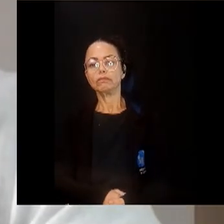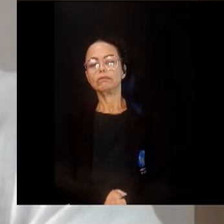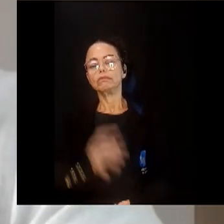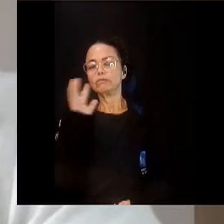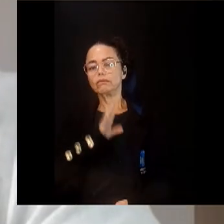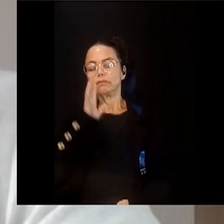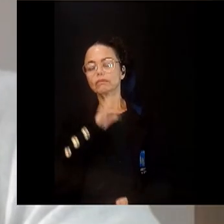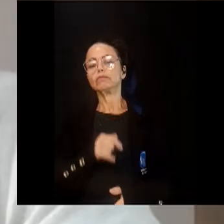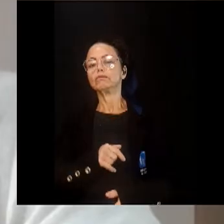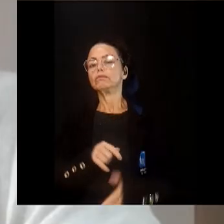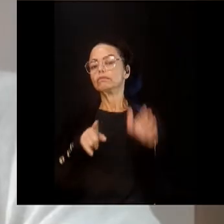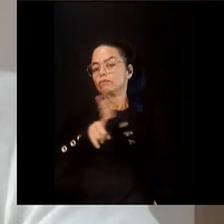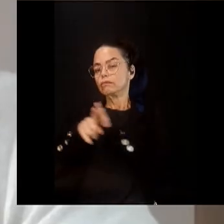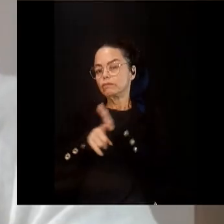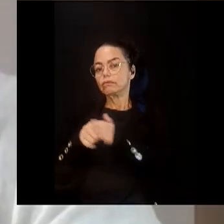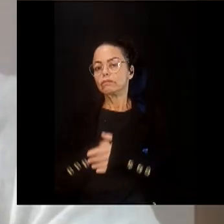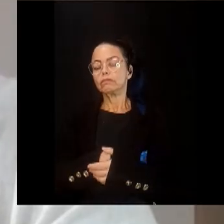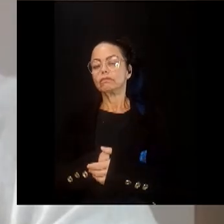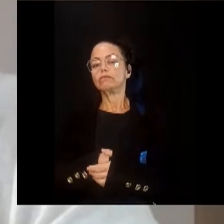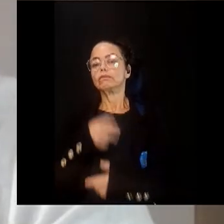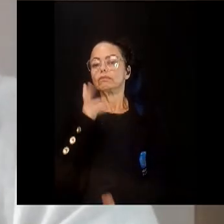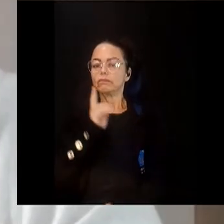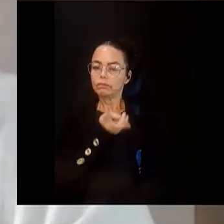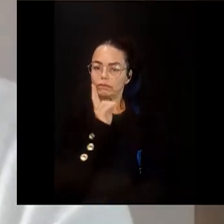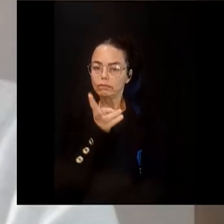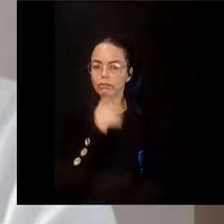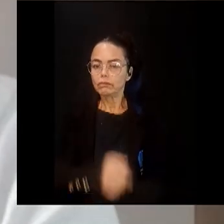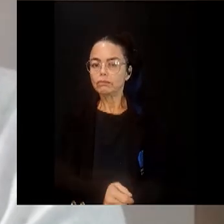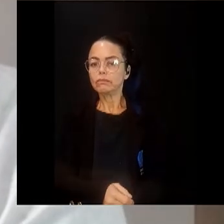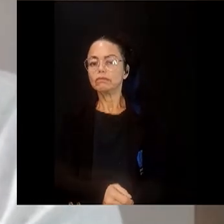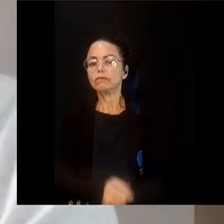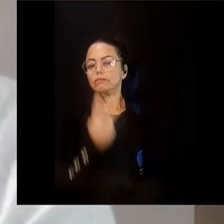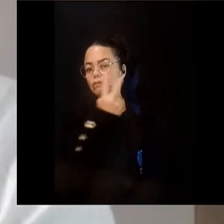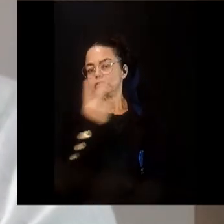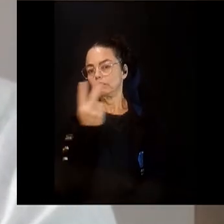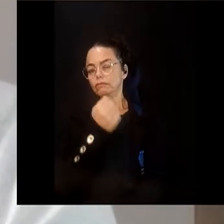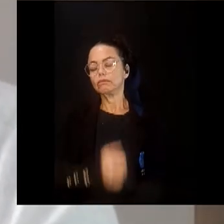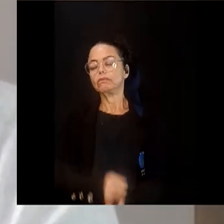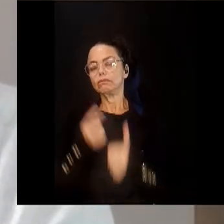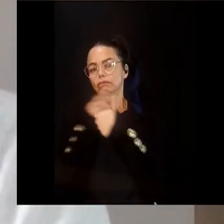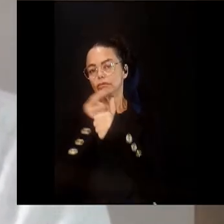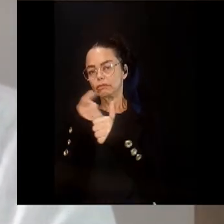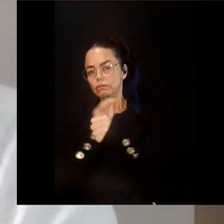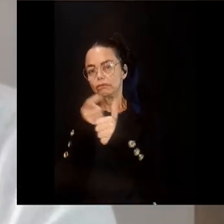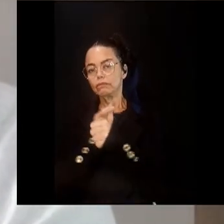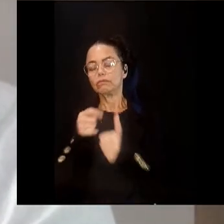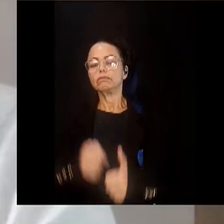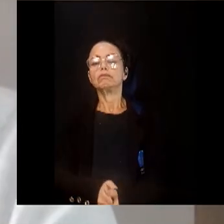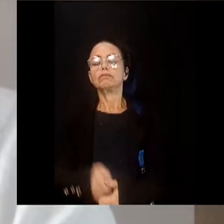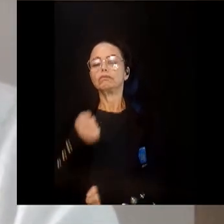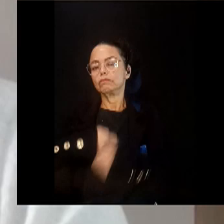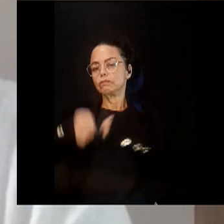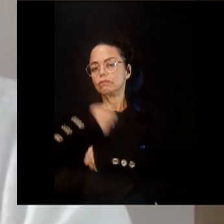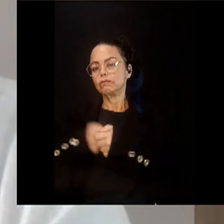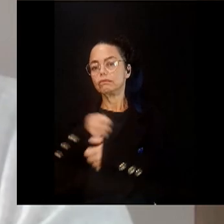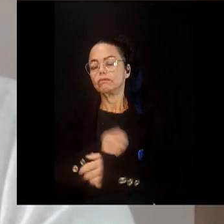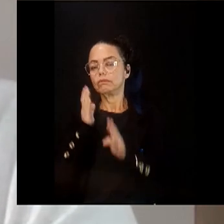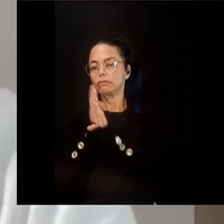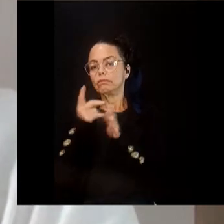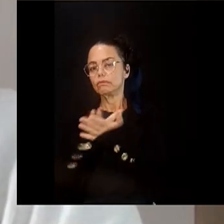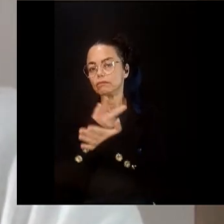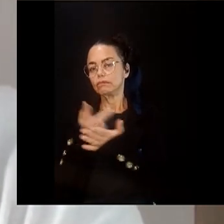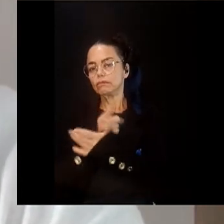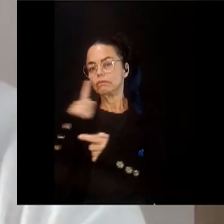fiscalização, a priori, ela segue em dupla, né? Na primeira, justamente administrativa, para identificar erros, e depois o